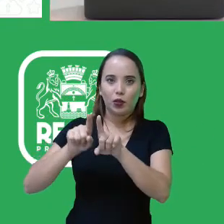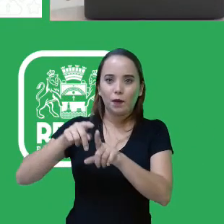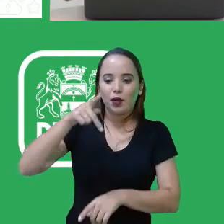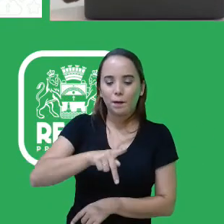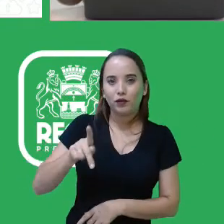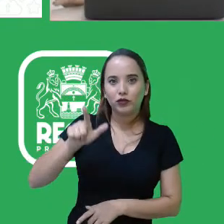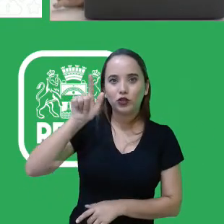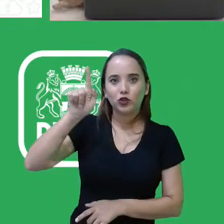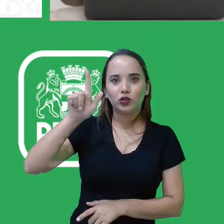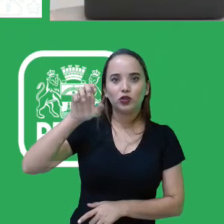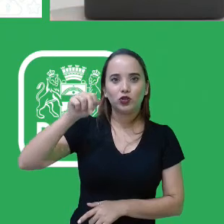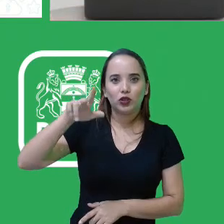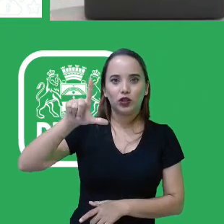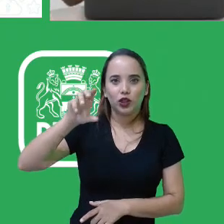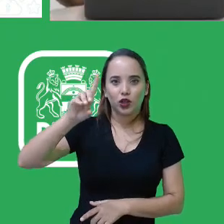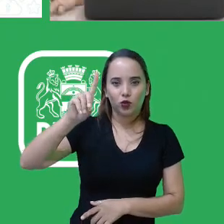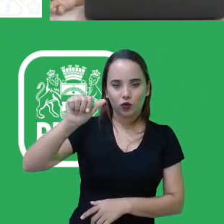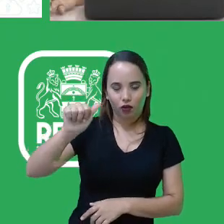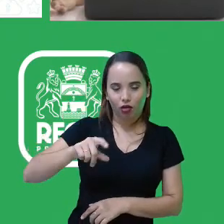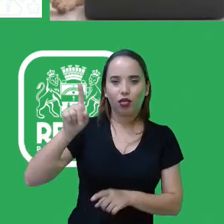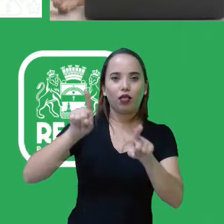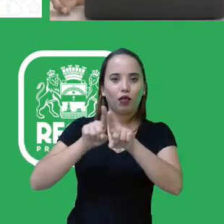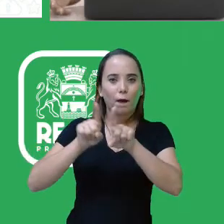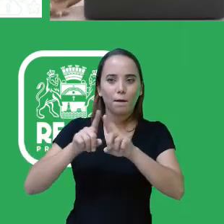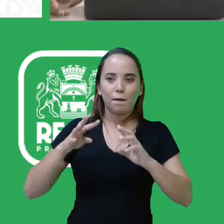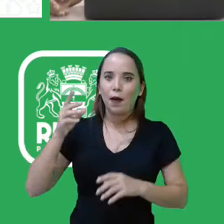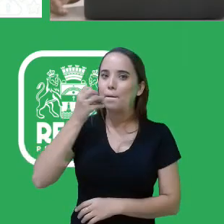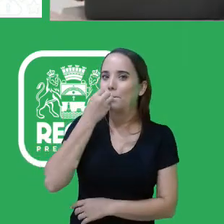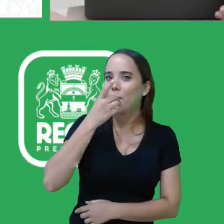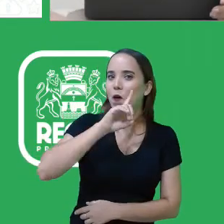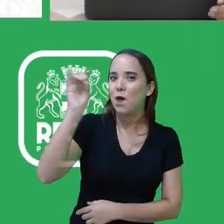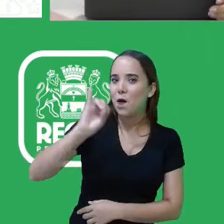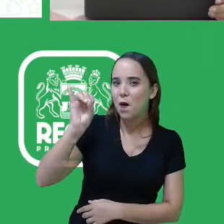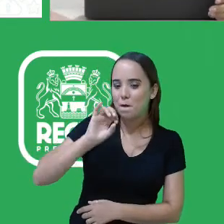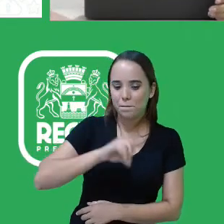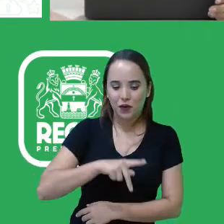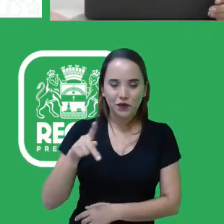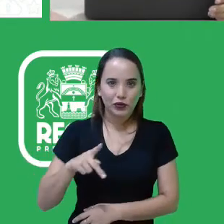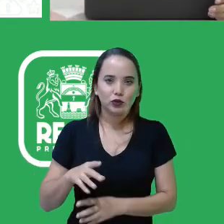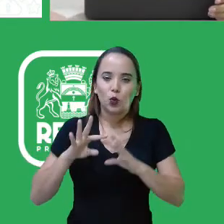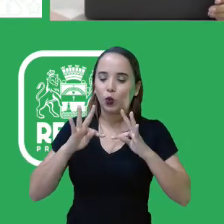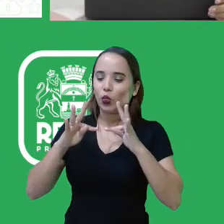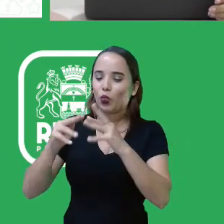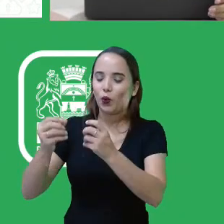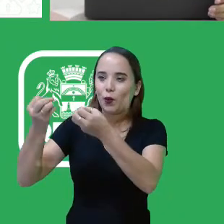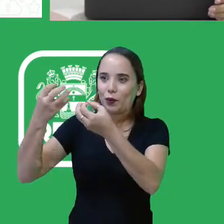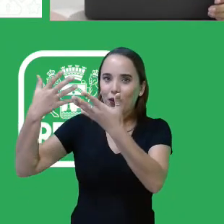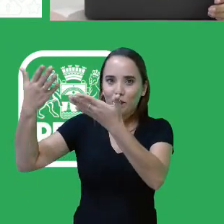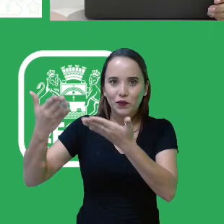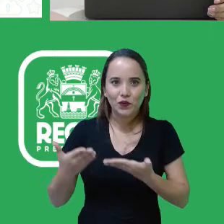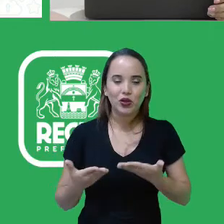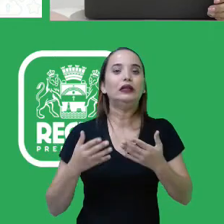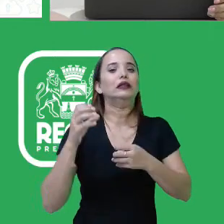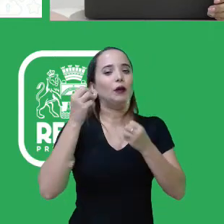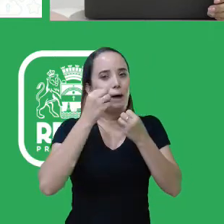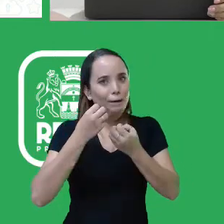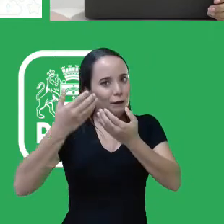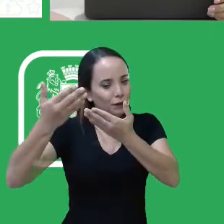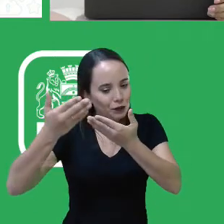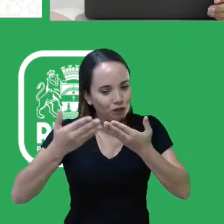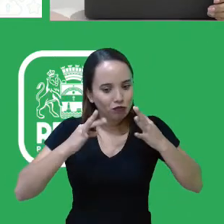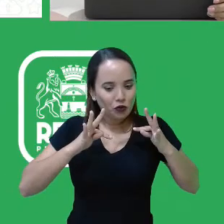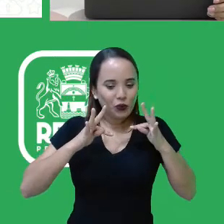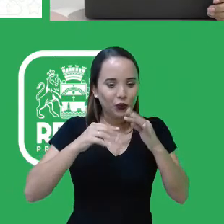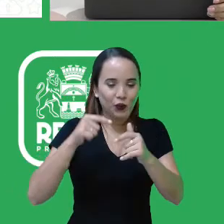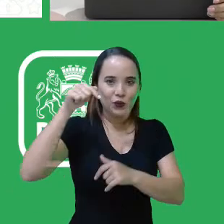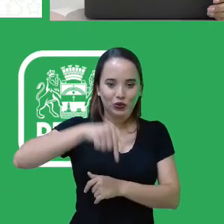oi, professor. Então, sejam todos muito bem-vindos, viu? Bem-vindos e bem-vindas à nossa aula. Hoje estamos aqui